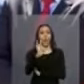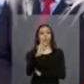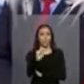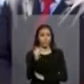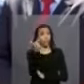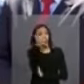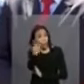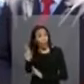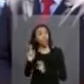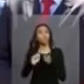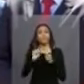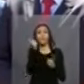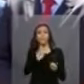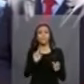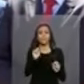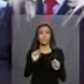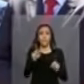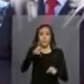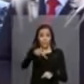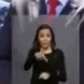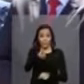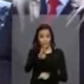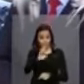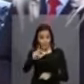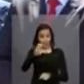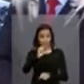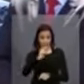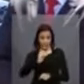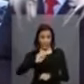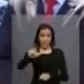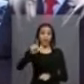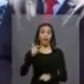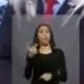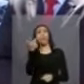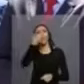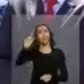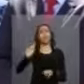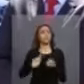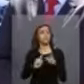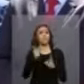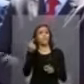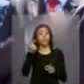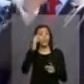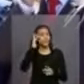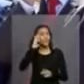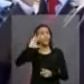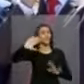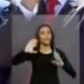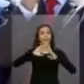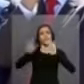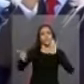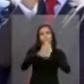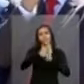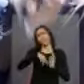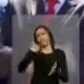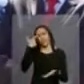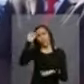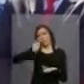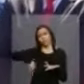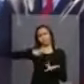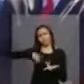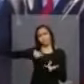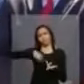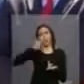pressão o sonho da casa própria realizado E tantas outras coisas